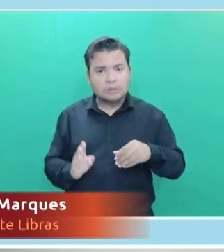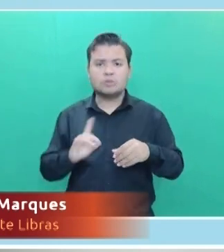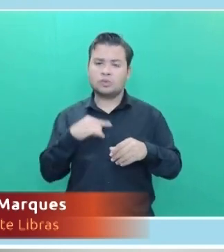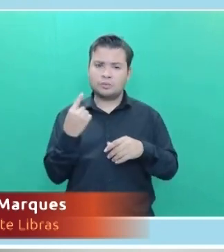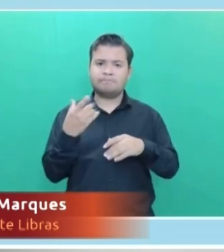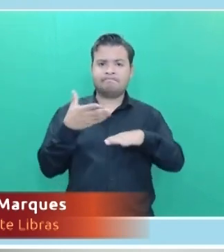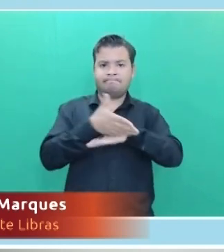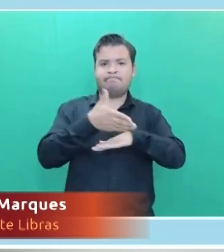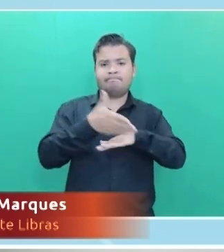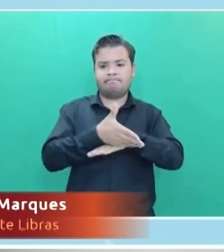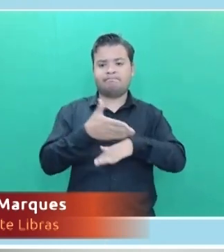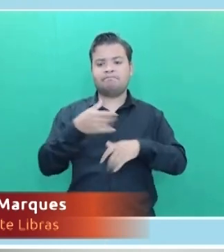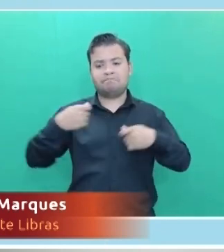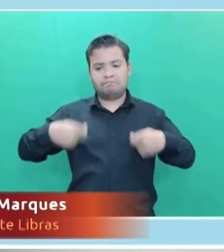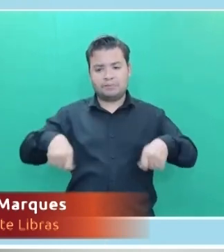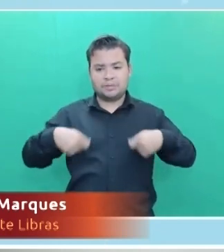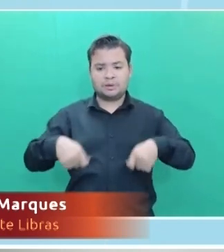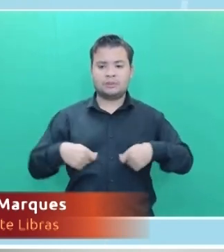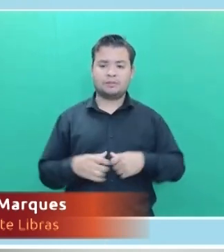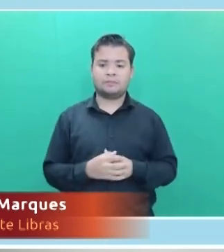Então, aqui